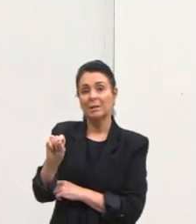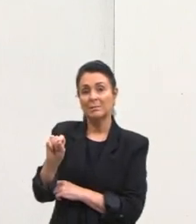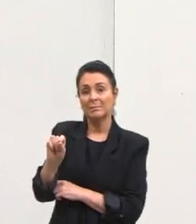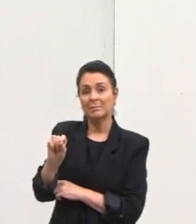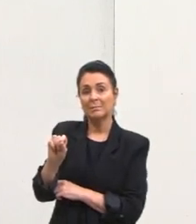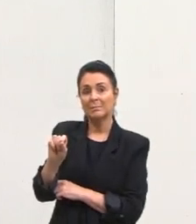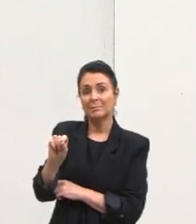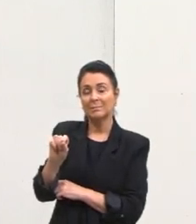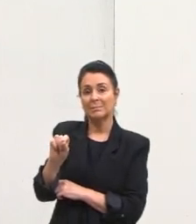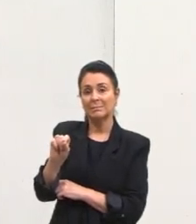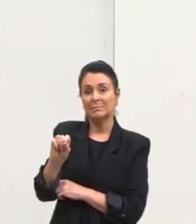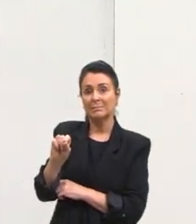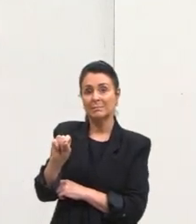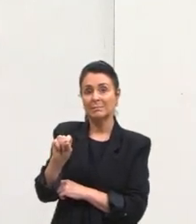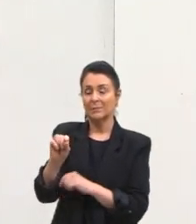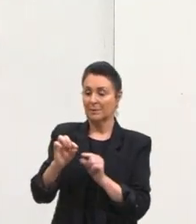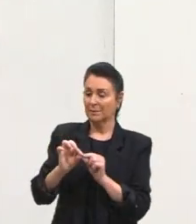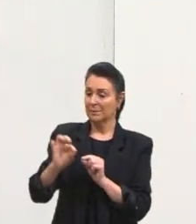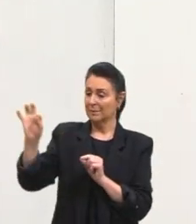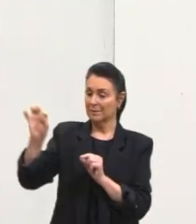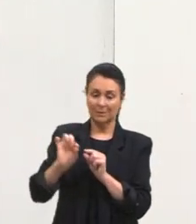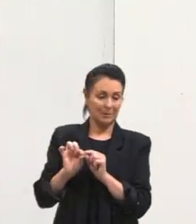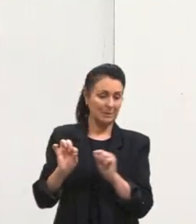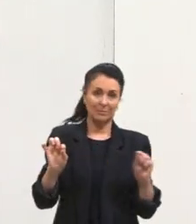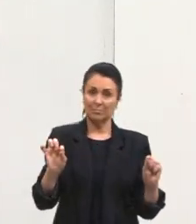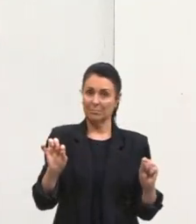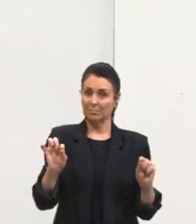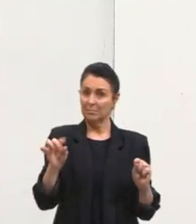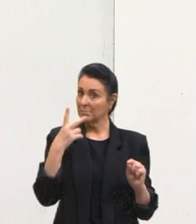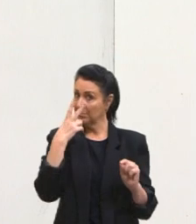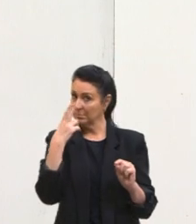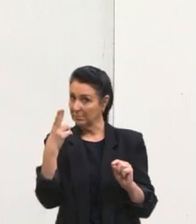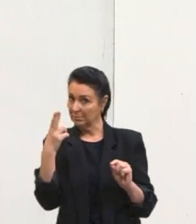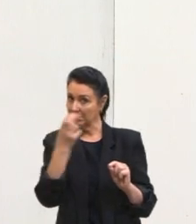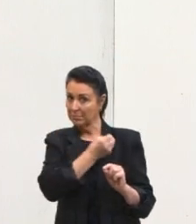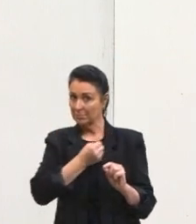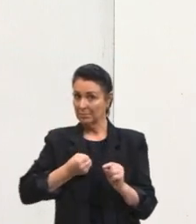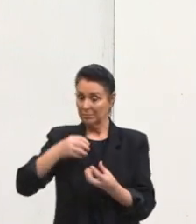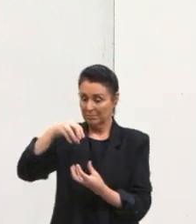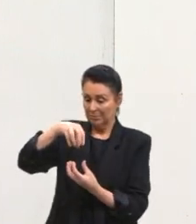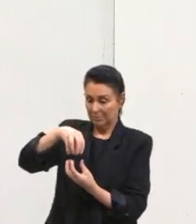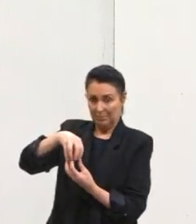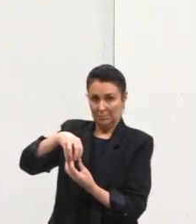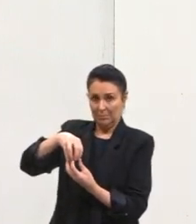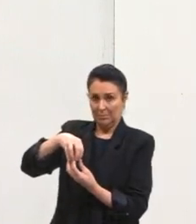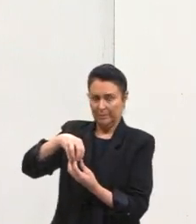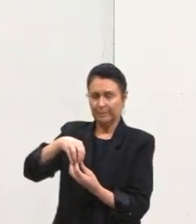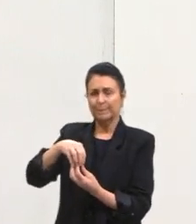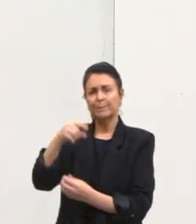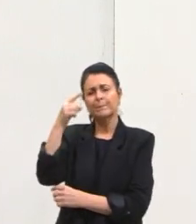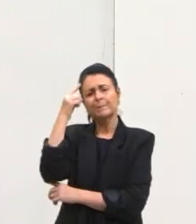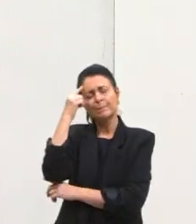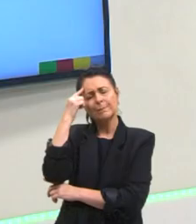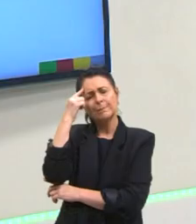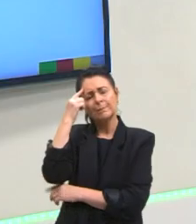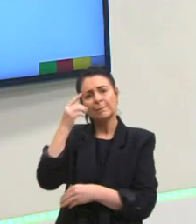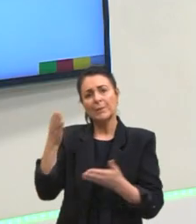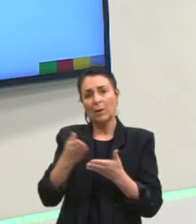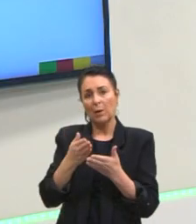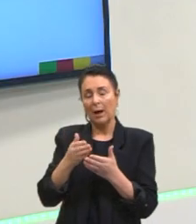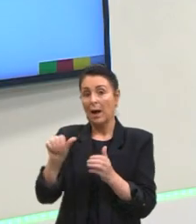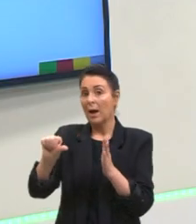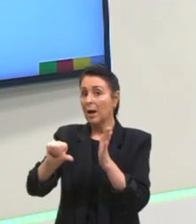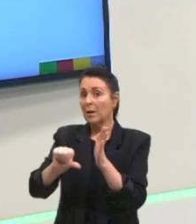2, 3, 4, 5, 6, 7, 8, 9, 10. Isso aqui nos remete ao quê? A pensar que nessa